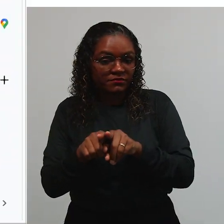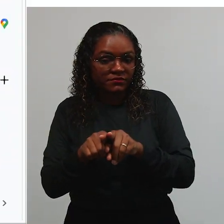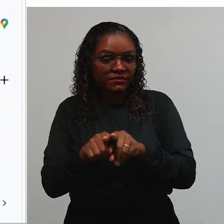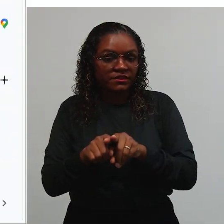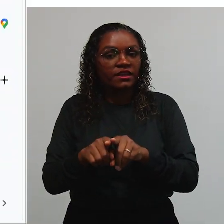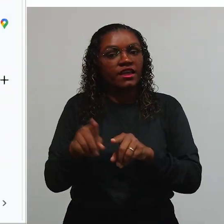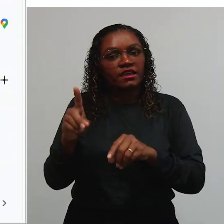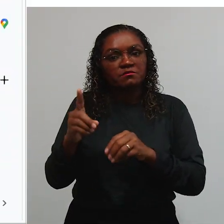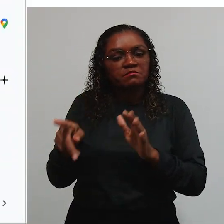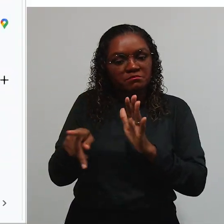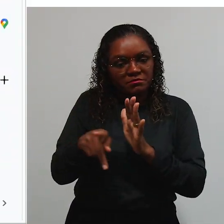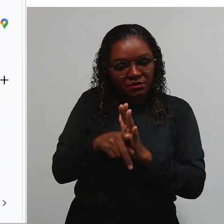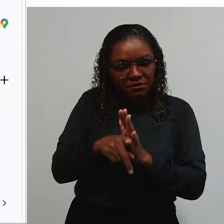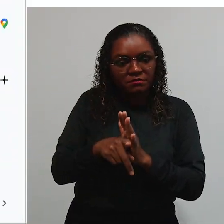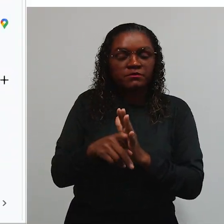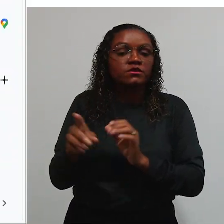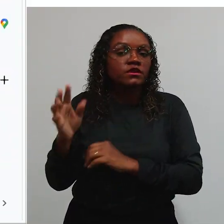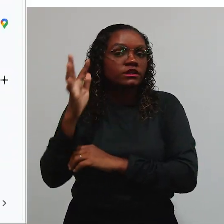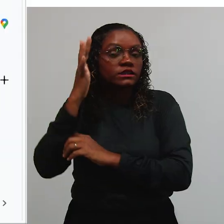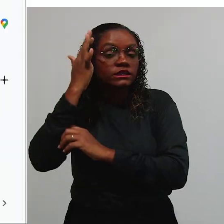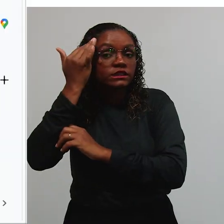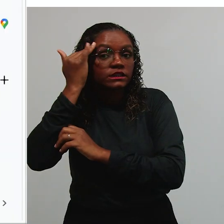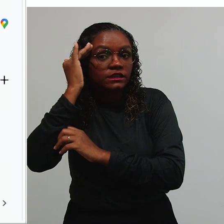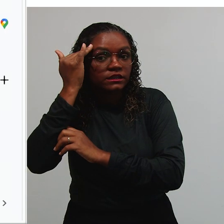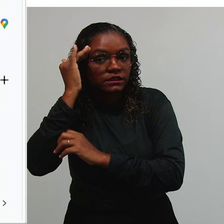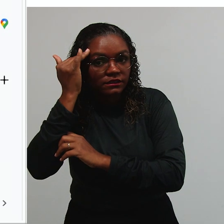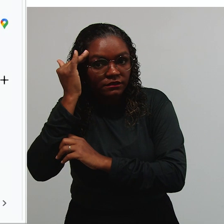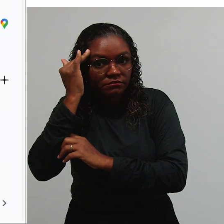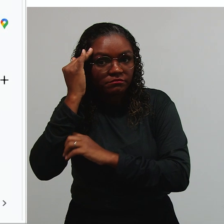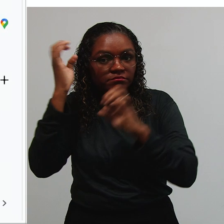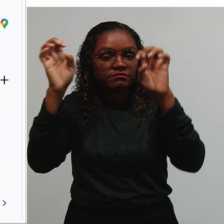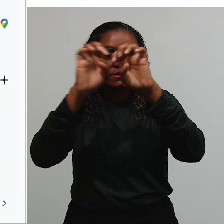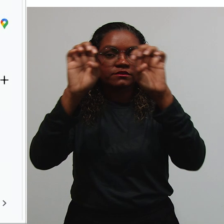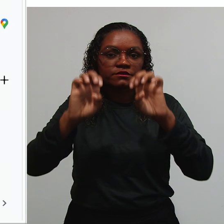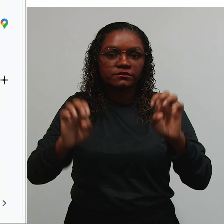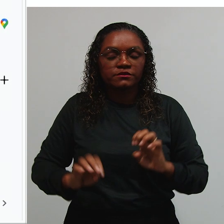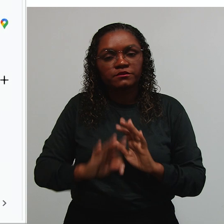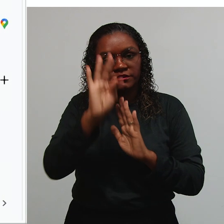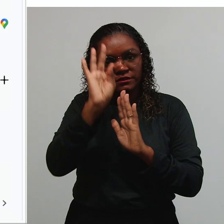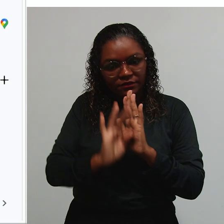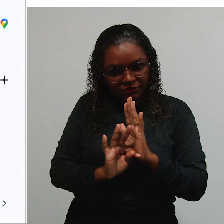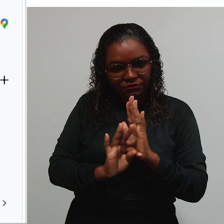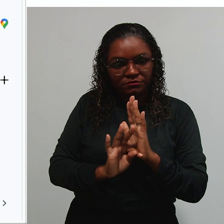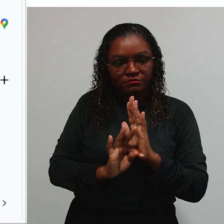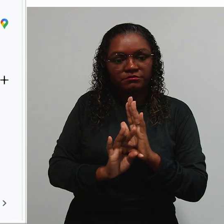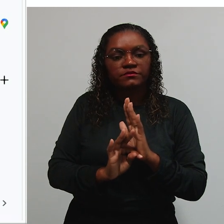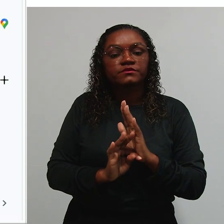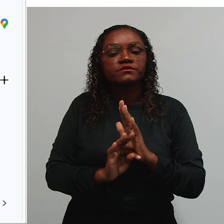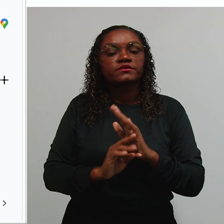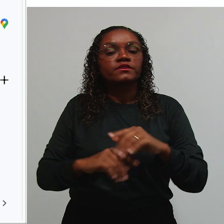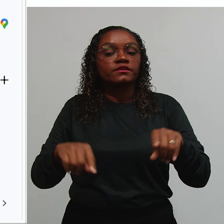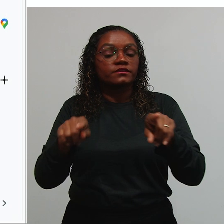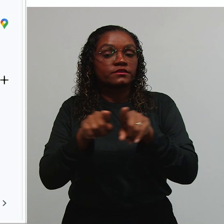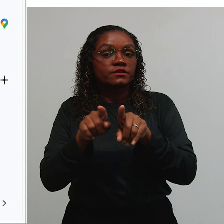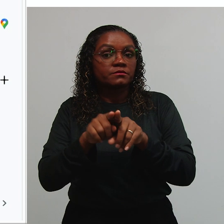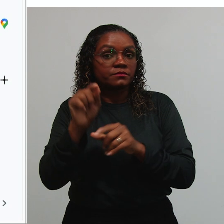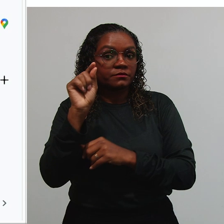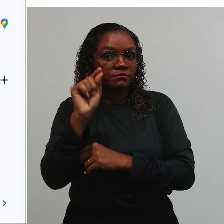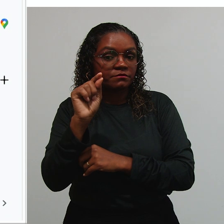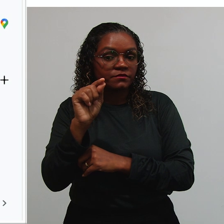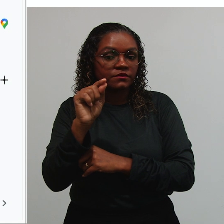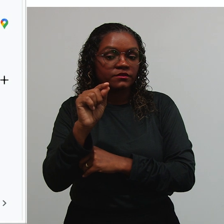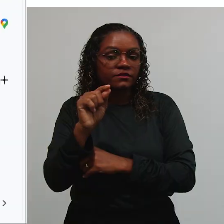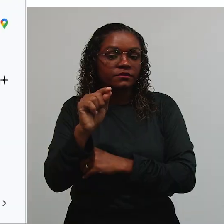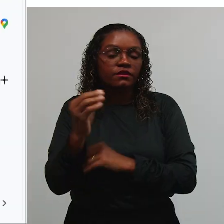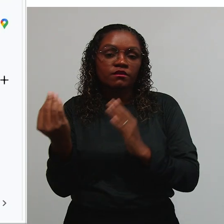puramente didáticos, só para você compreender a estrutura do texto, mas ela é em texto corrido. Na metodologia você tem que